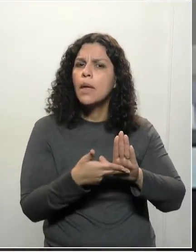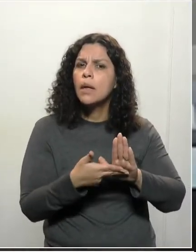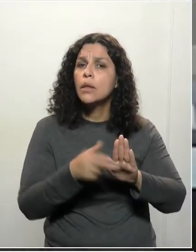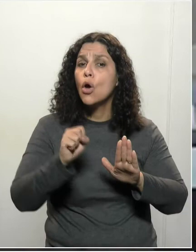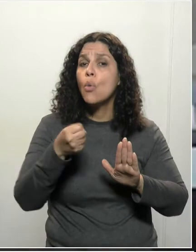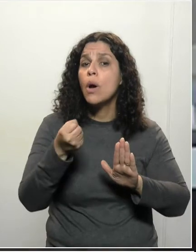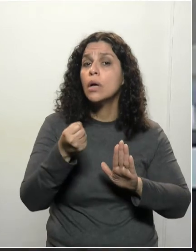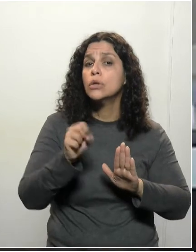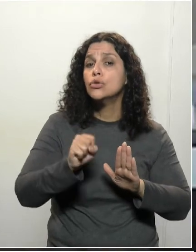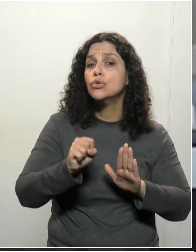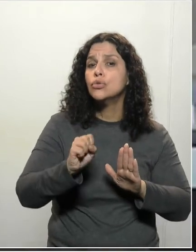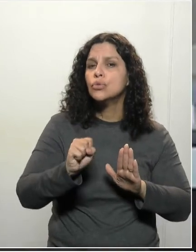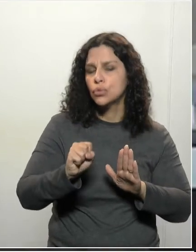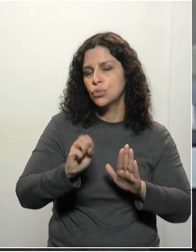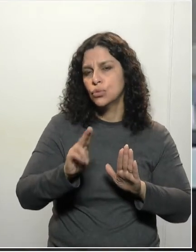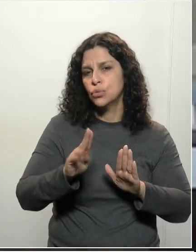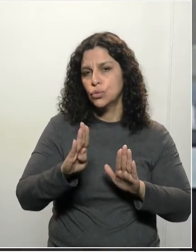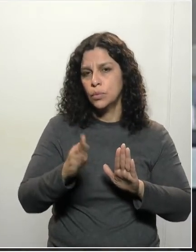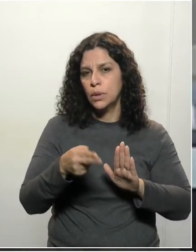subemenda?